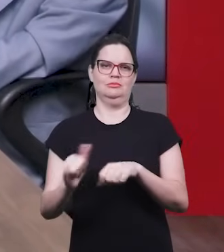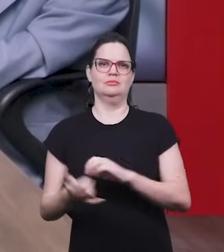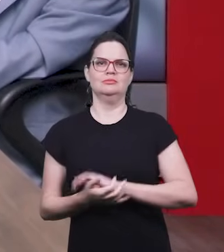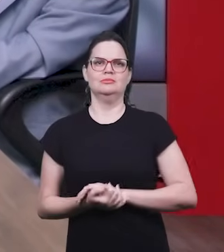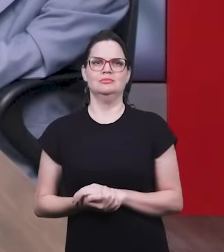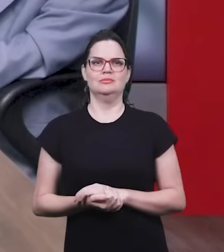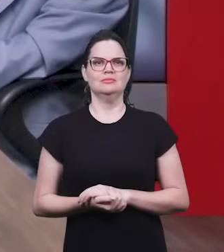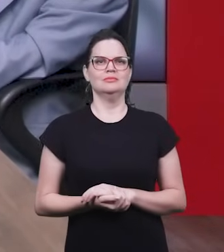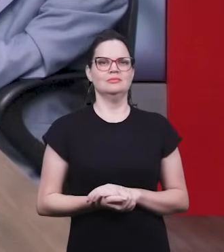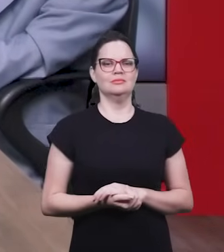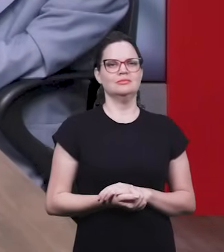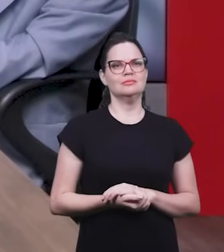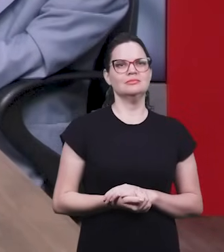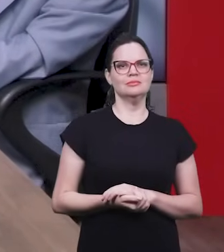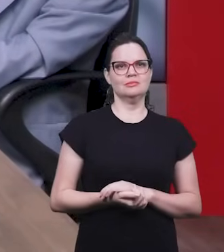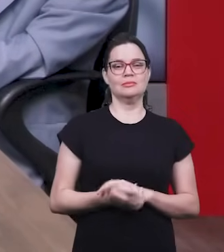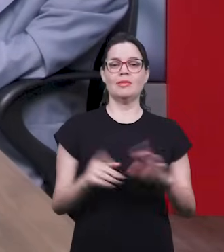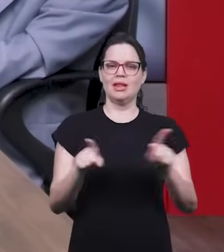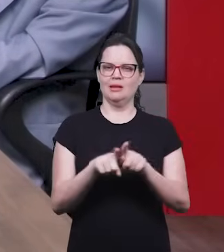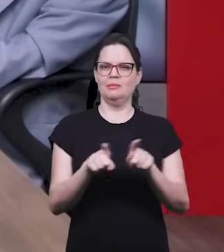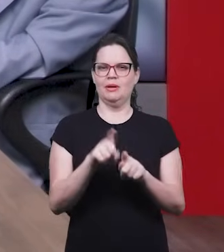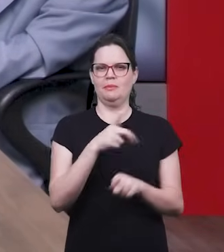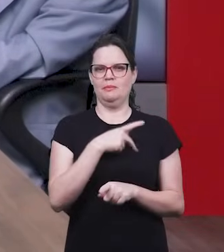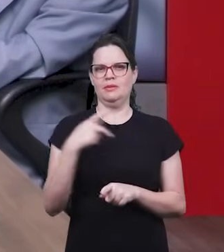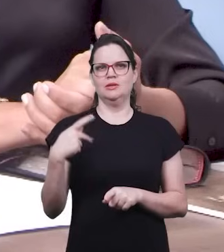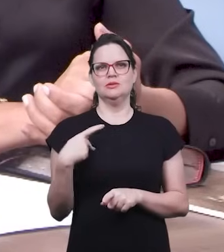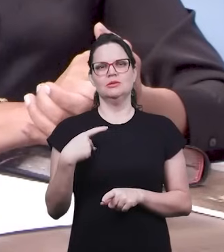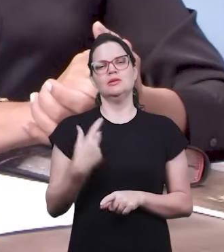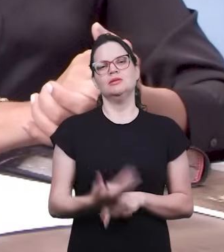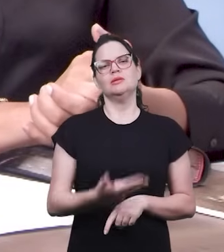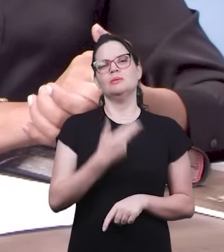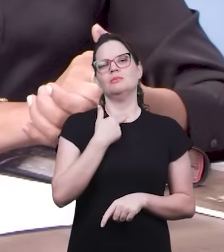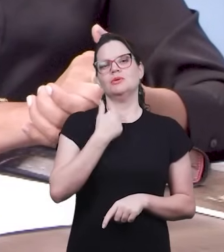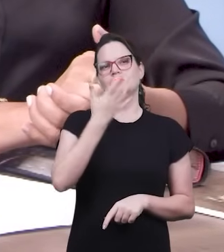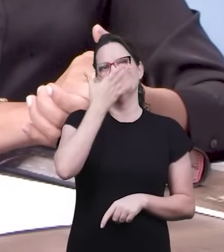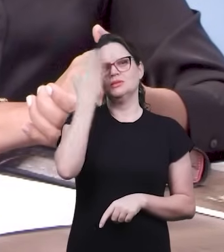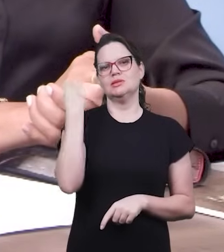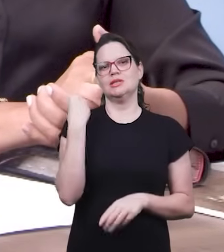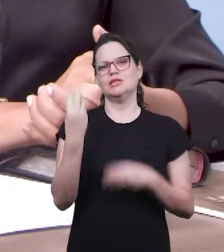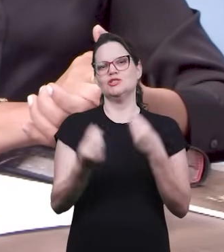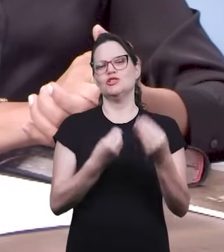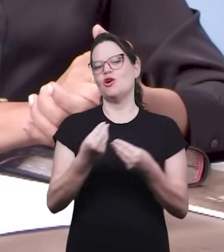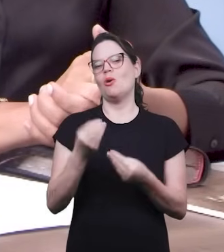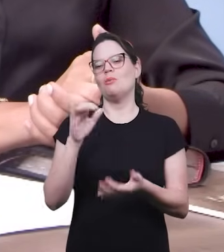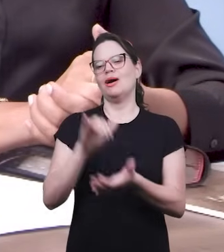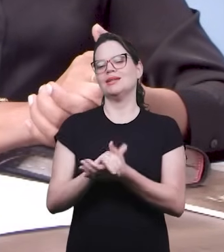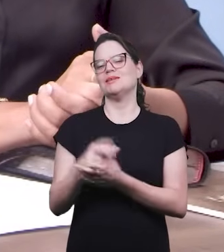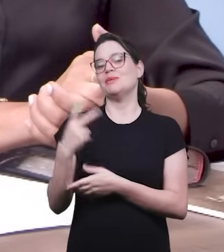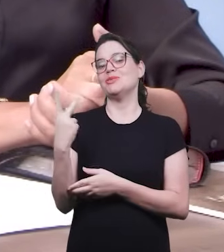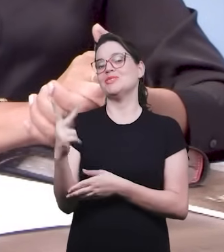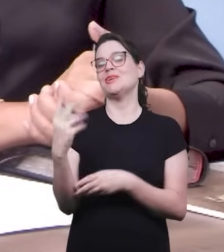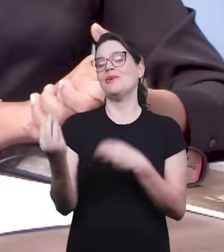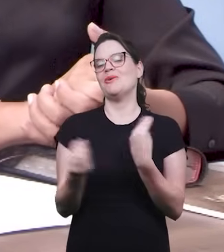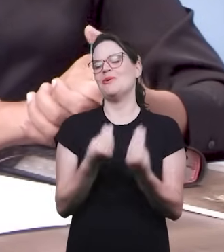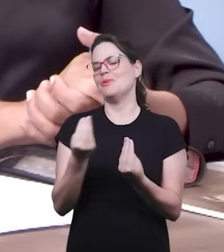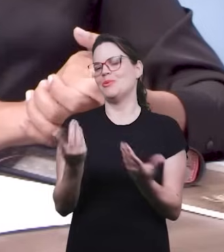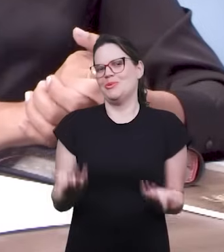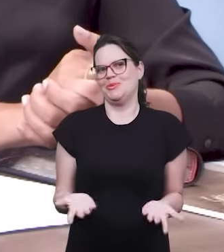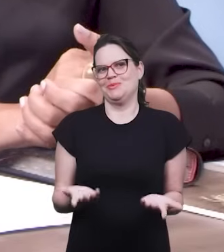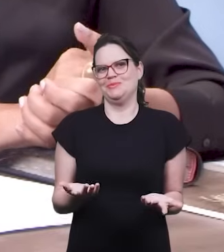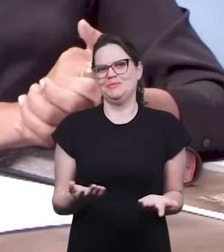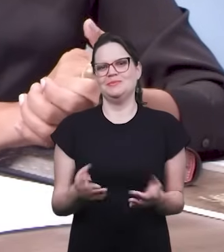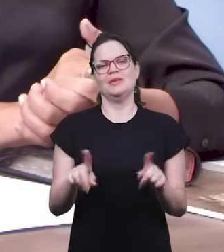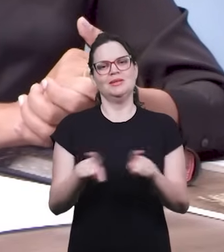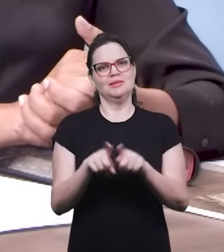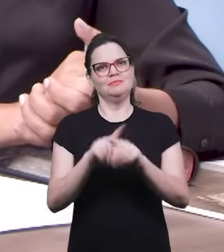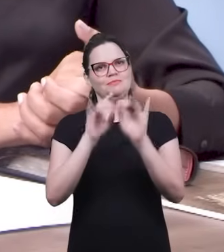pois vamos então aprendendo. E também, pastor, nós não podemos deixar de falar sobre a constituição do lar. Sim. Né? Sim. Falar